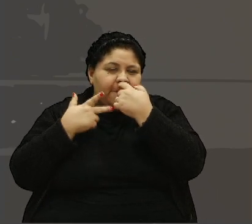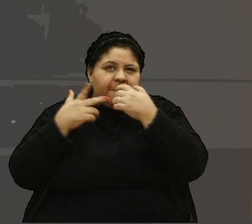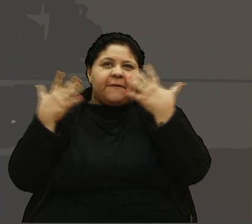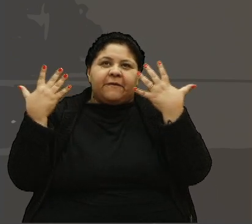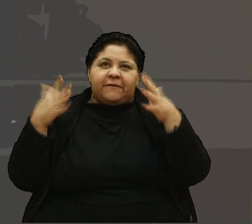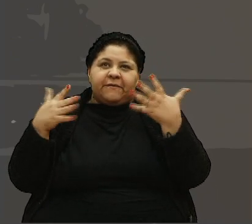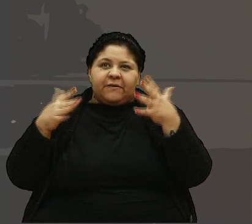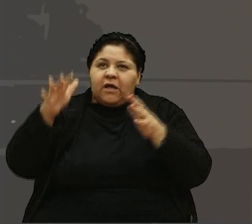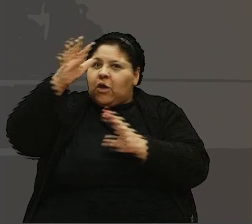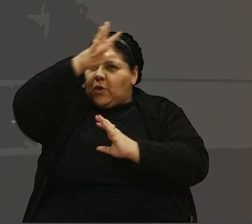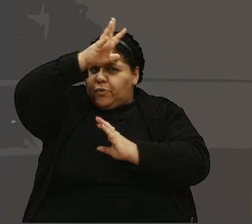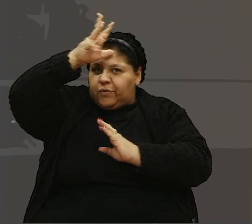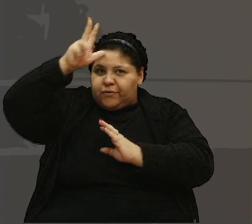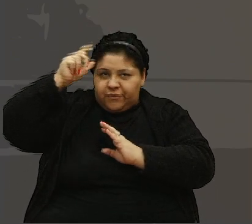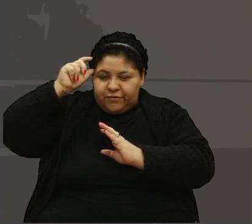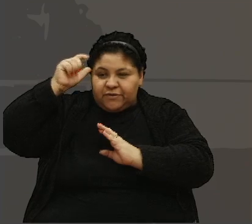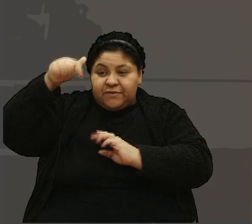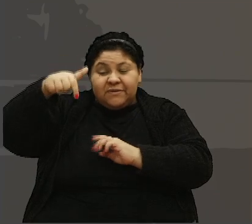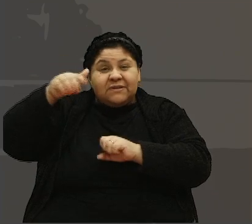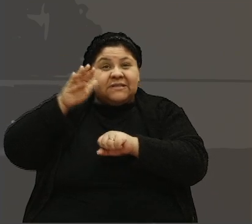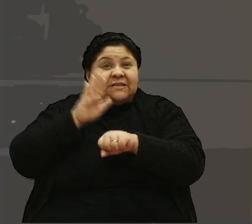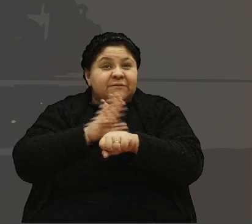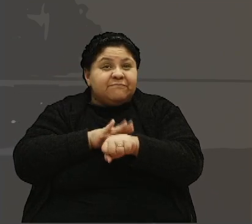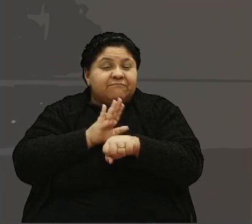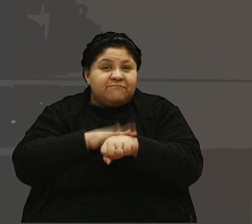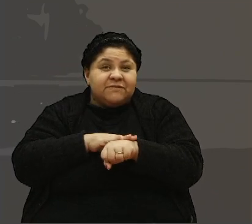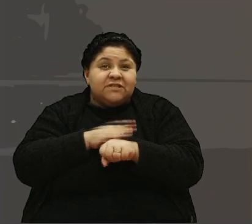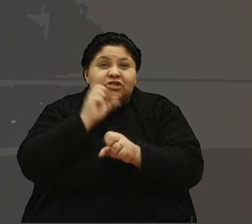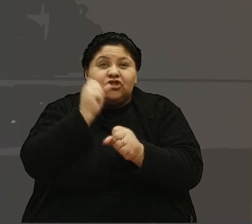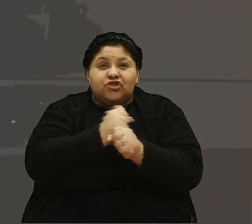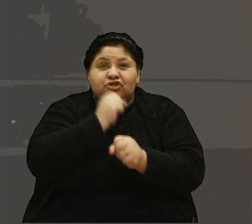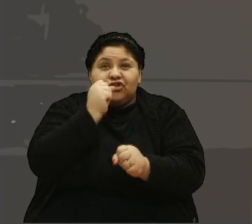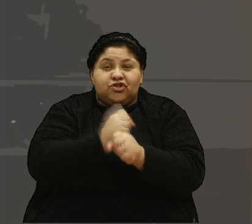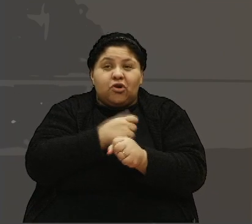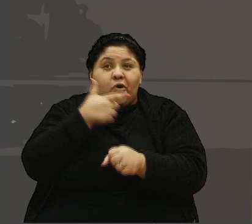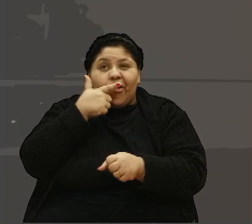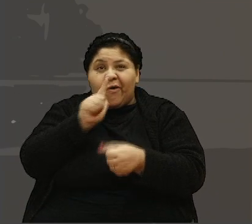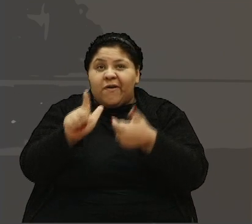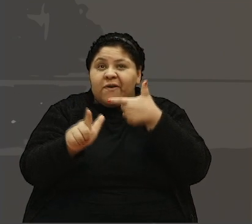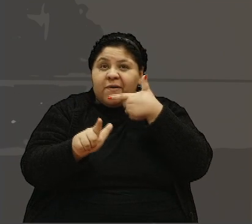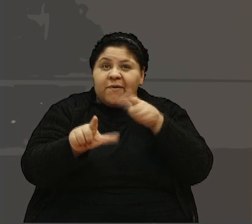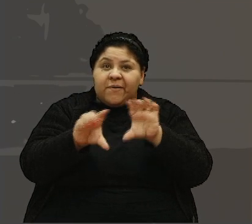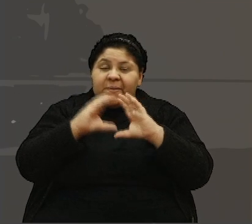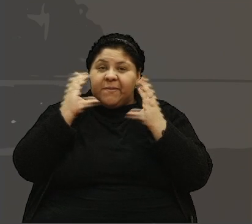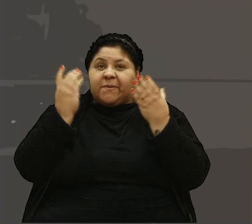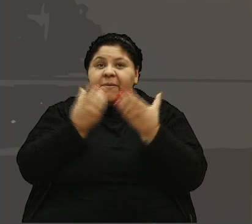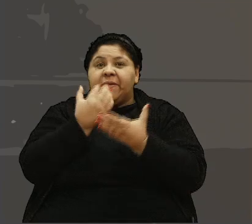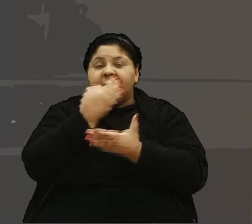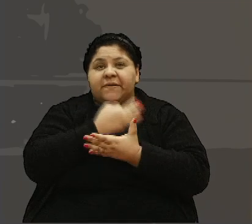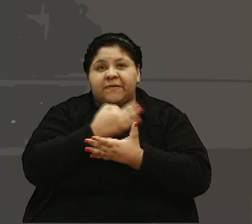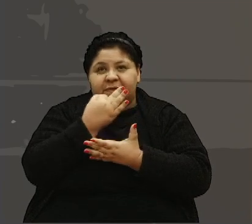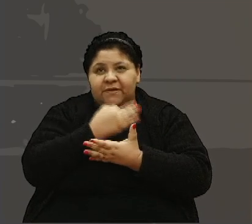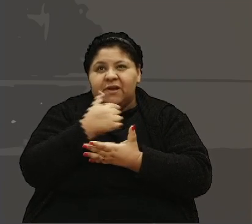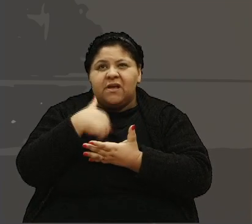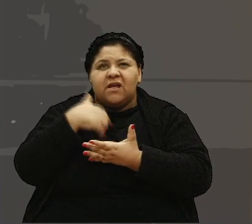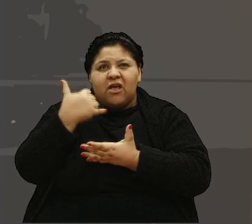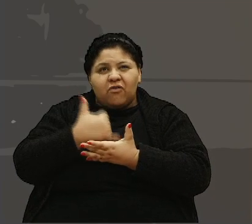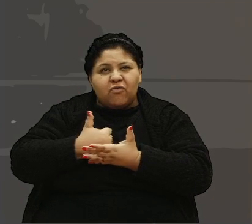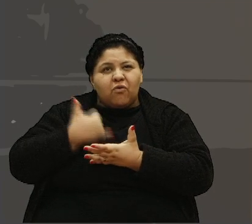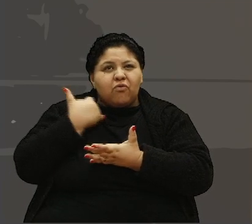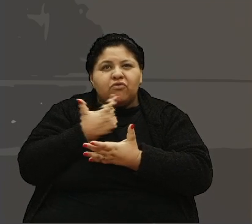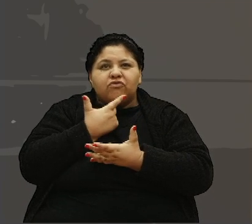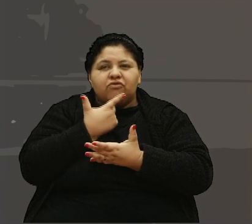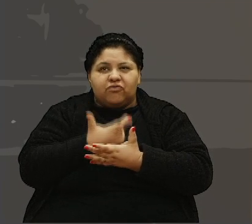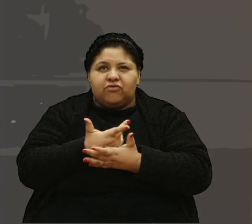ao Executivo. E nesses momentos de obras, de conquista para a nossa comunidade caxiense, eu tenho orgulho de dizer